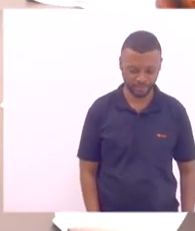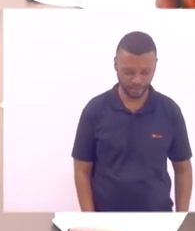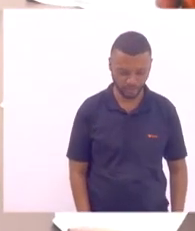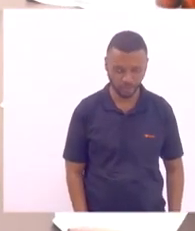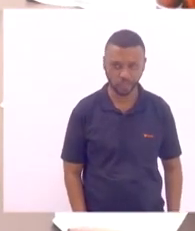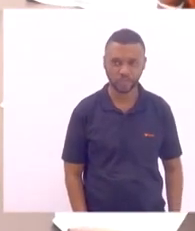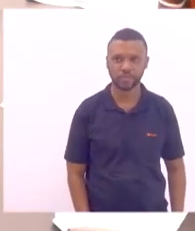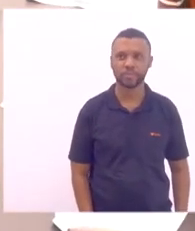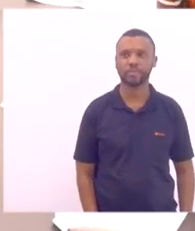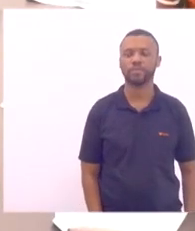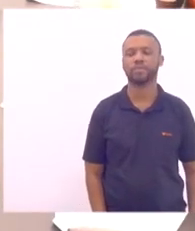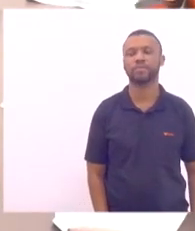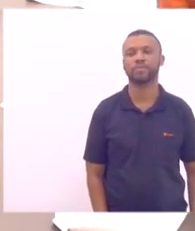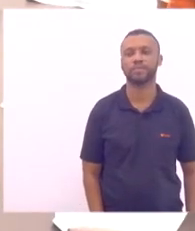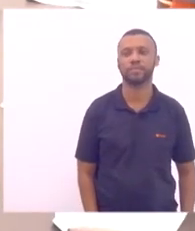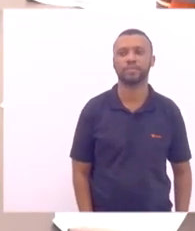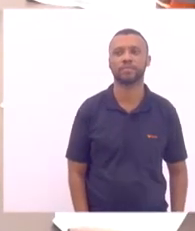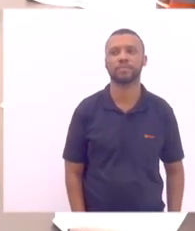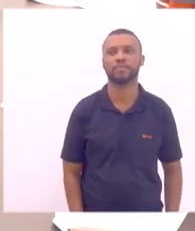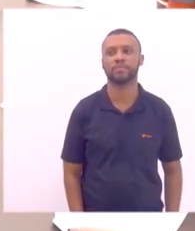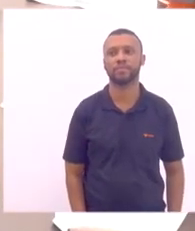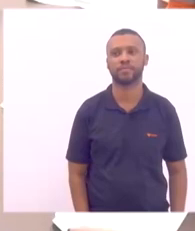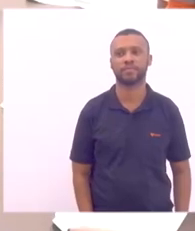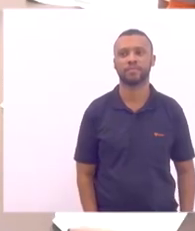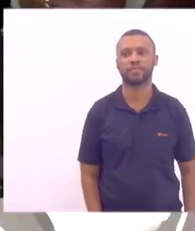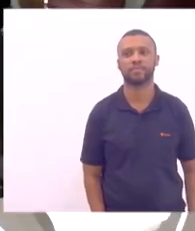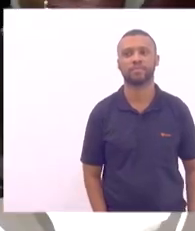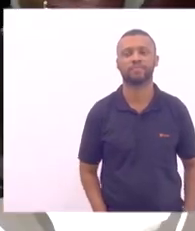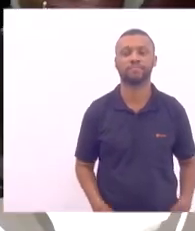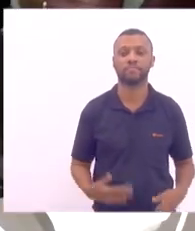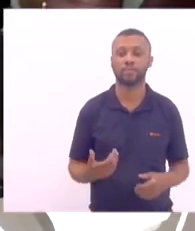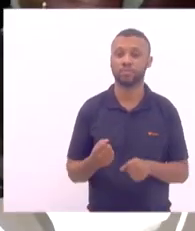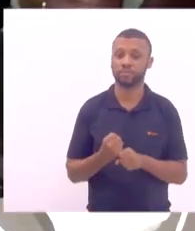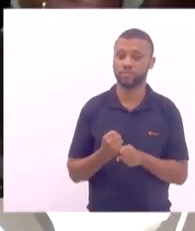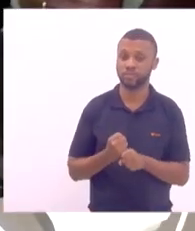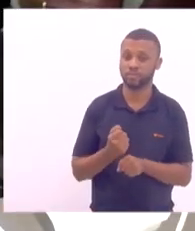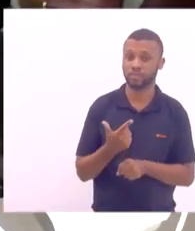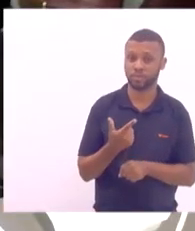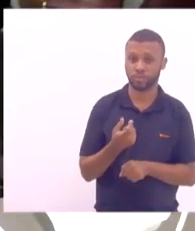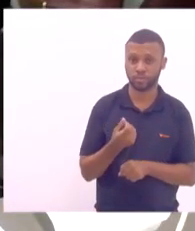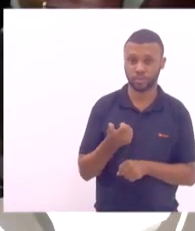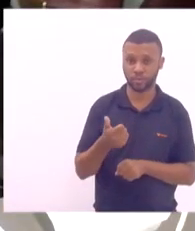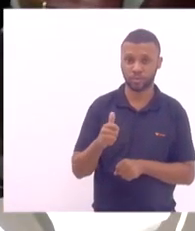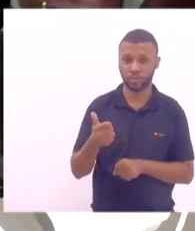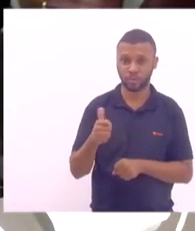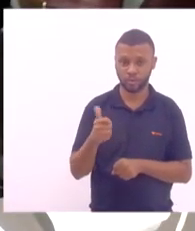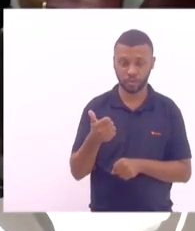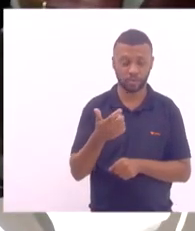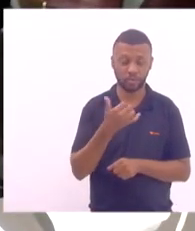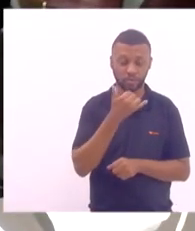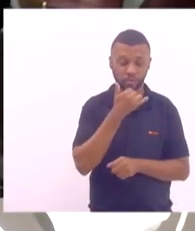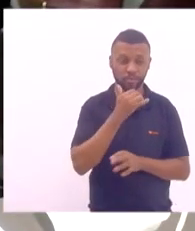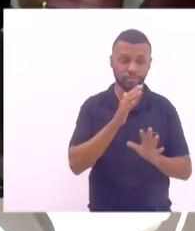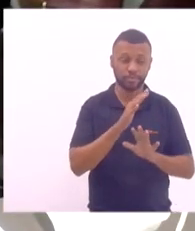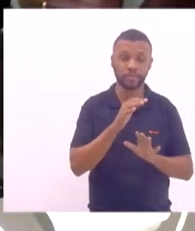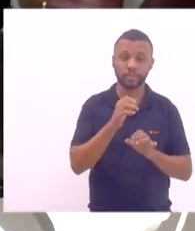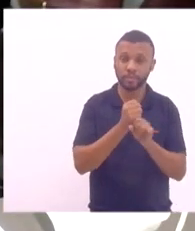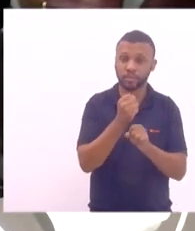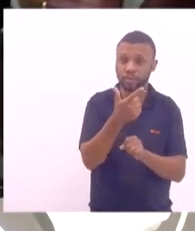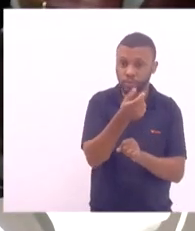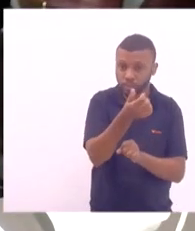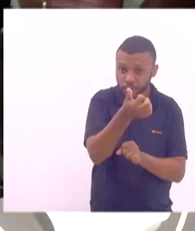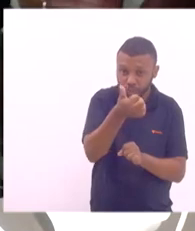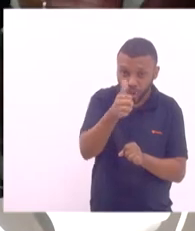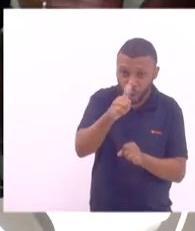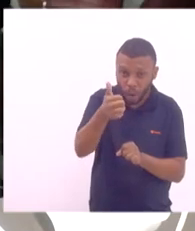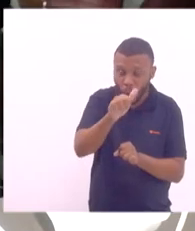Deputado Luiz. Seguinte, na crise de 2011... 29. Na crise de 2011, na